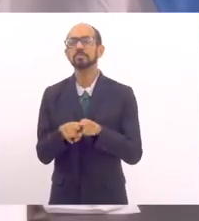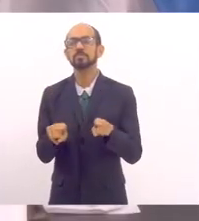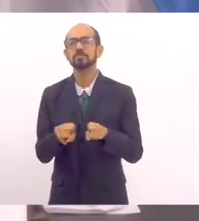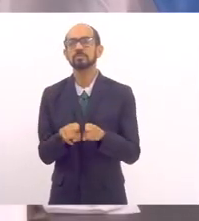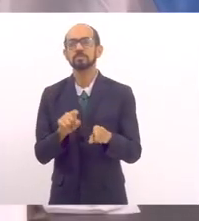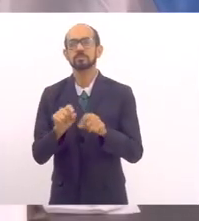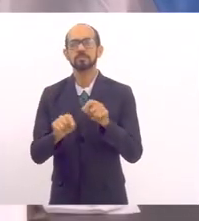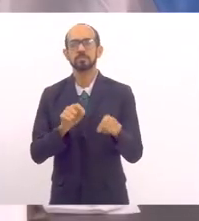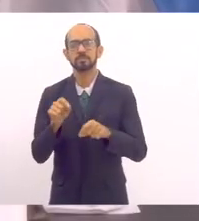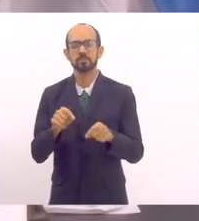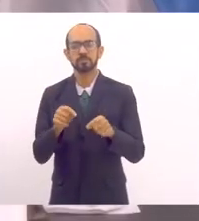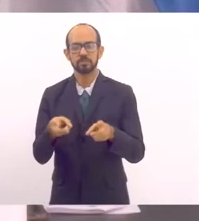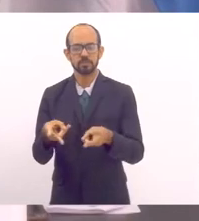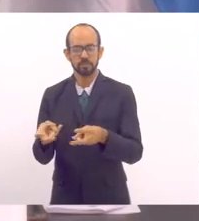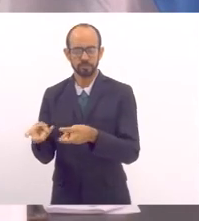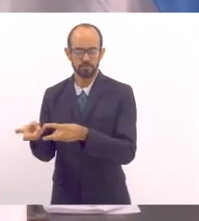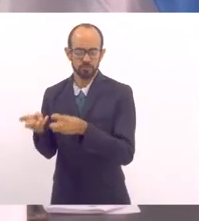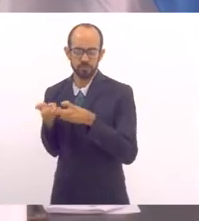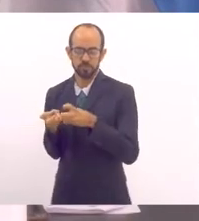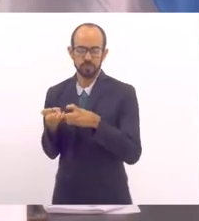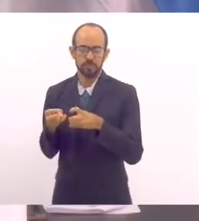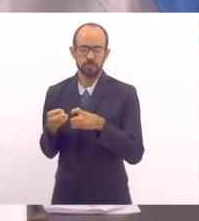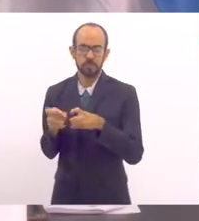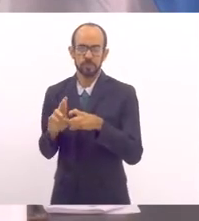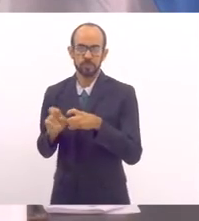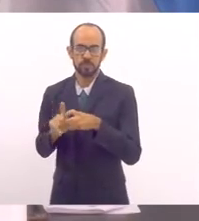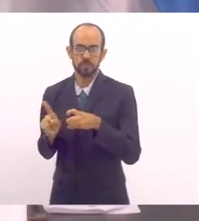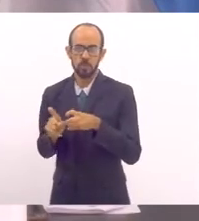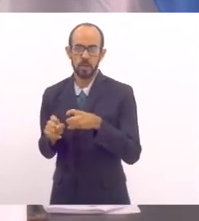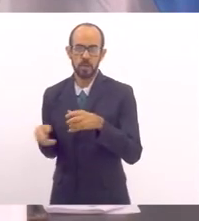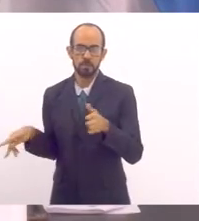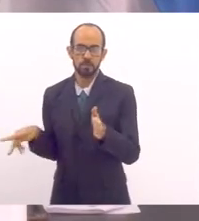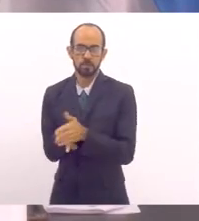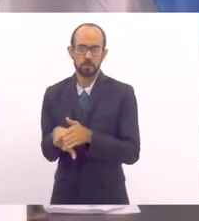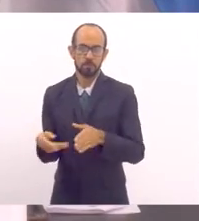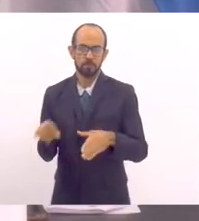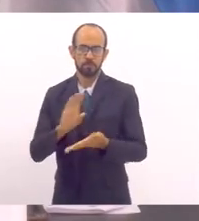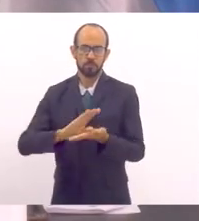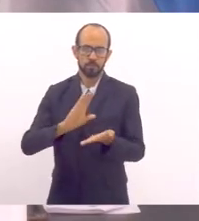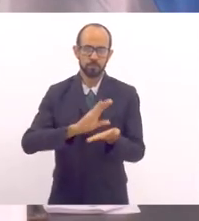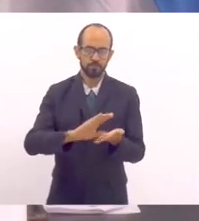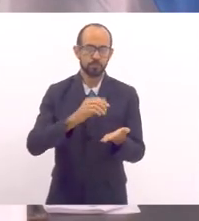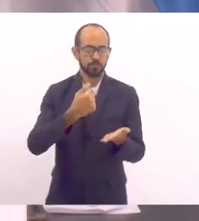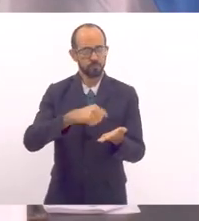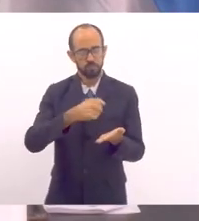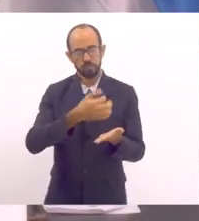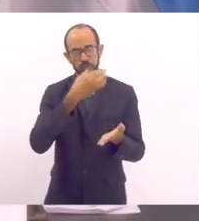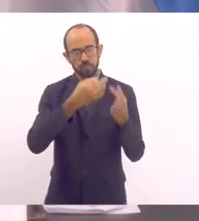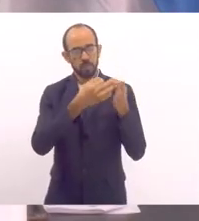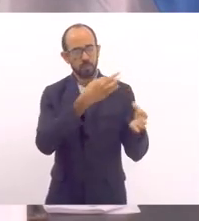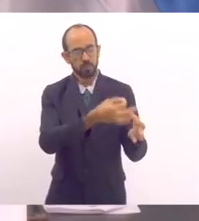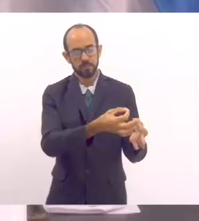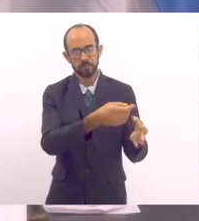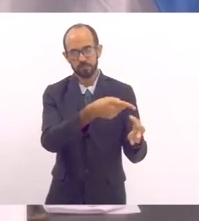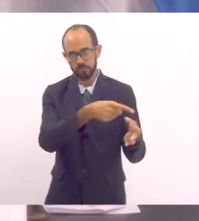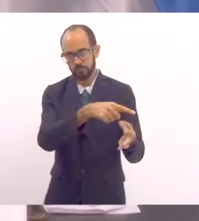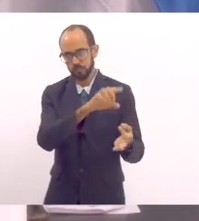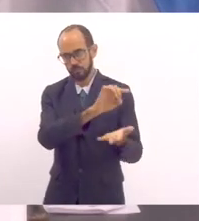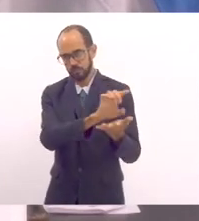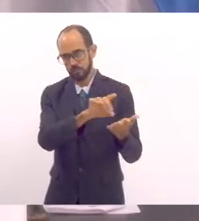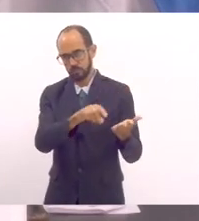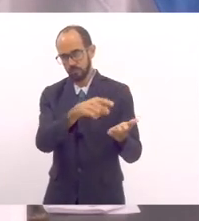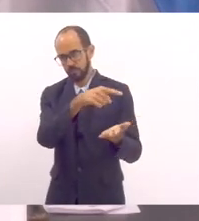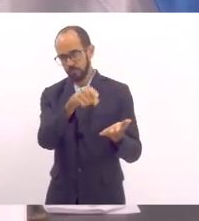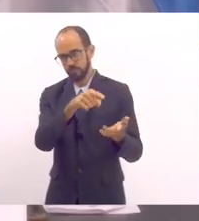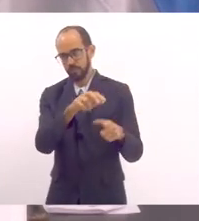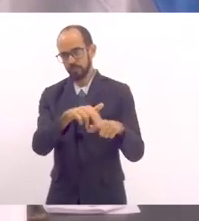é importante também para ouvir aqueles que não fazem parte do Conselho, que também precisam ser escutados, precisam ser ouvidos. Por isso que